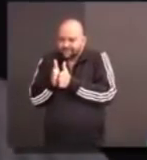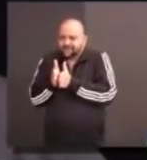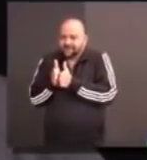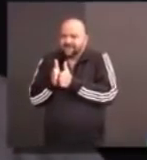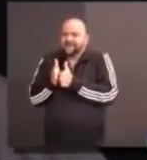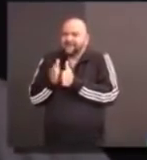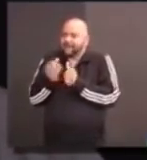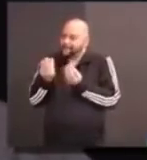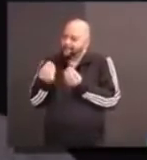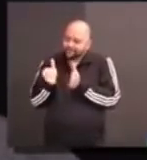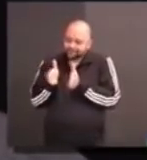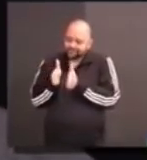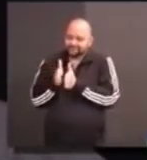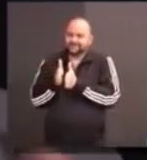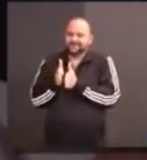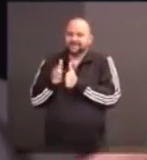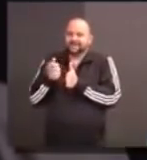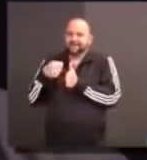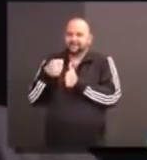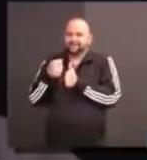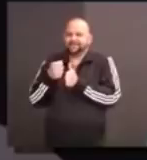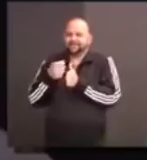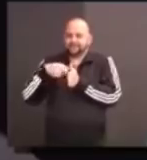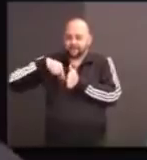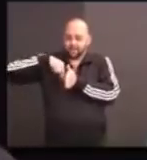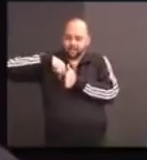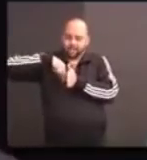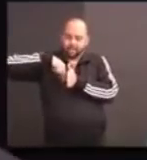tão estreita que tem que passar de lado.